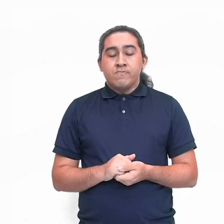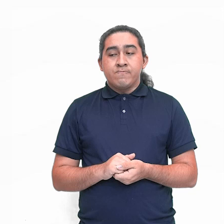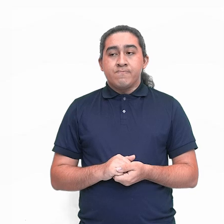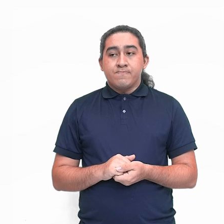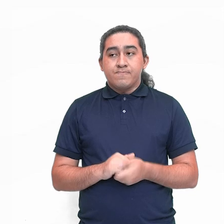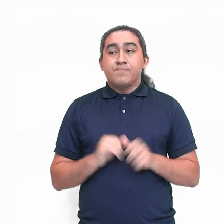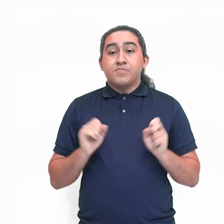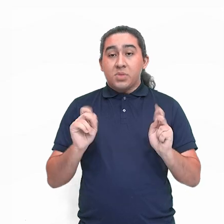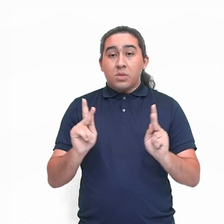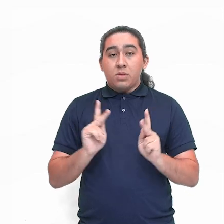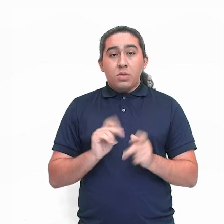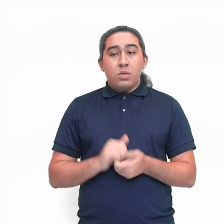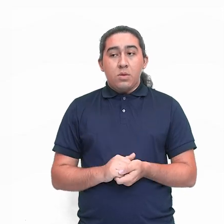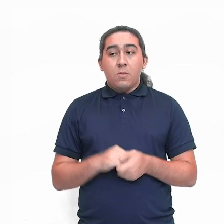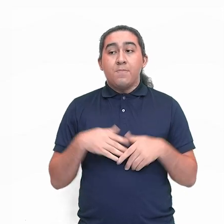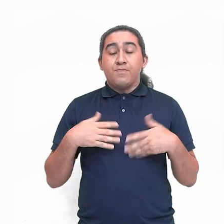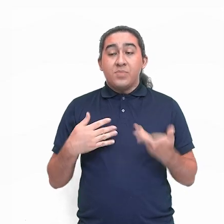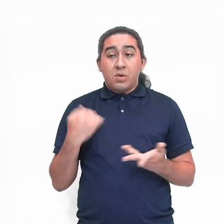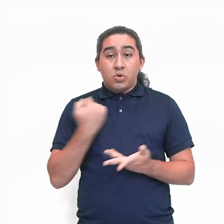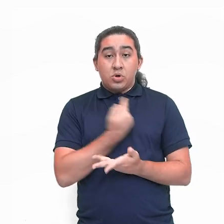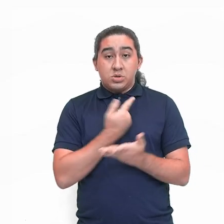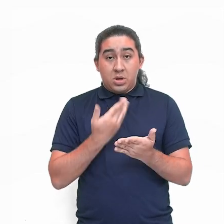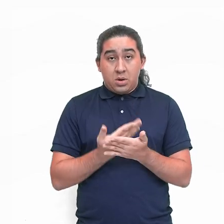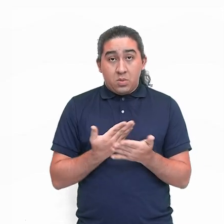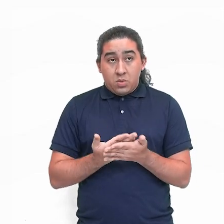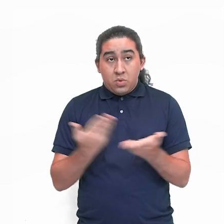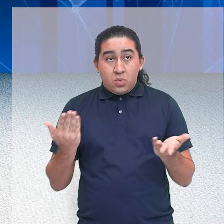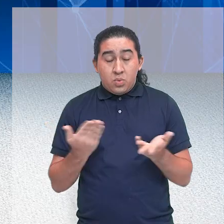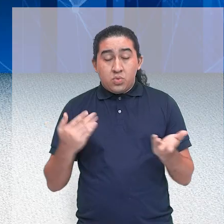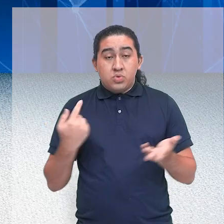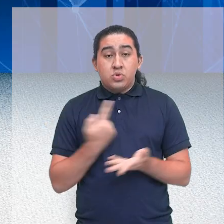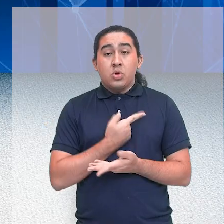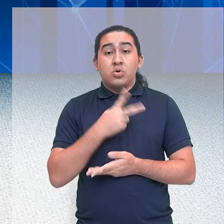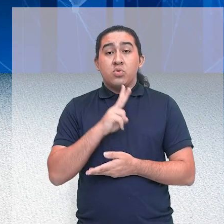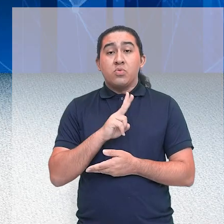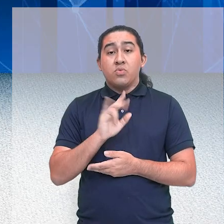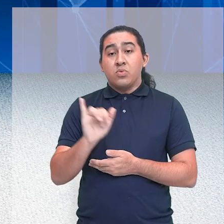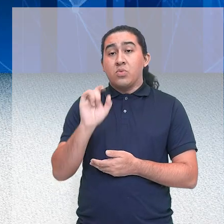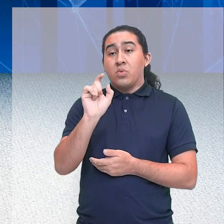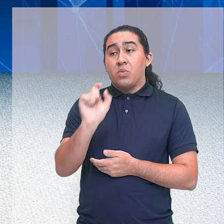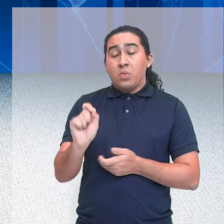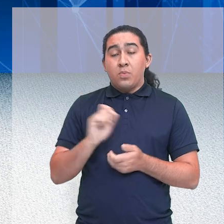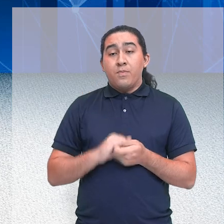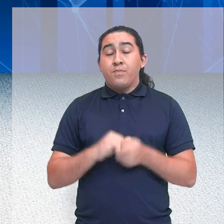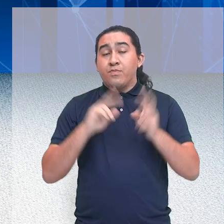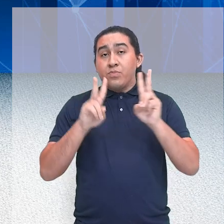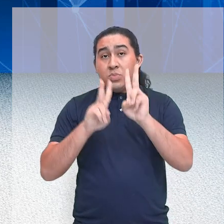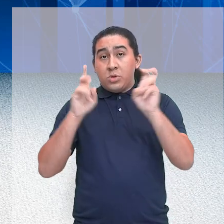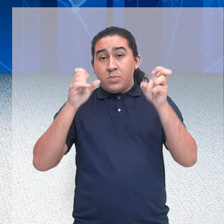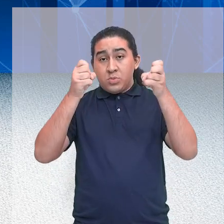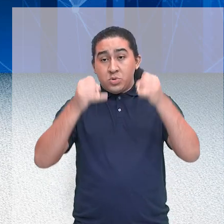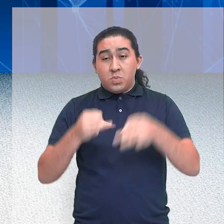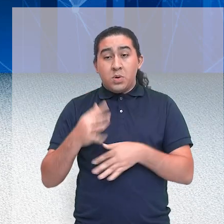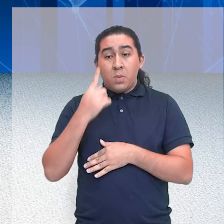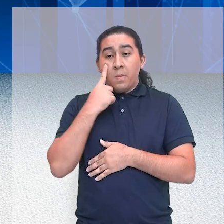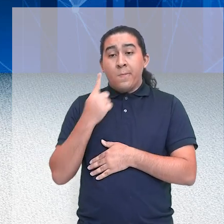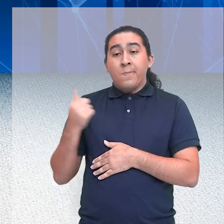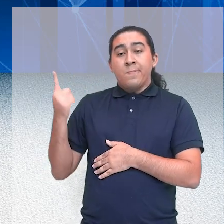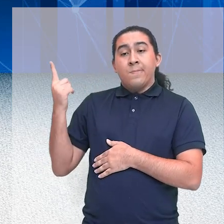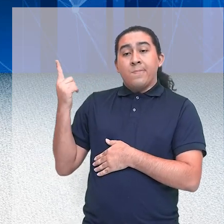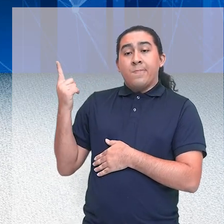Muito bem. Então, durante a nossa aula, nós vamos aqui abordar sobre esses aspectos que